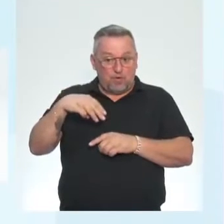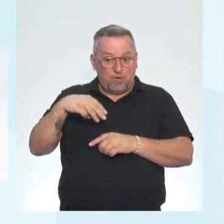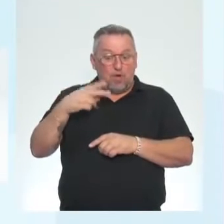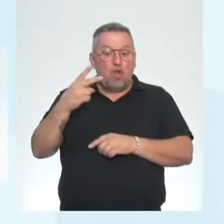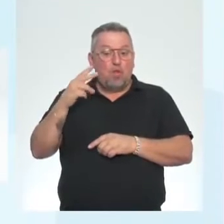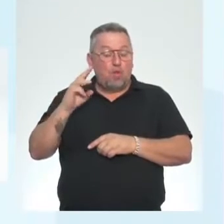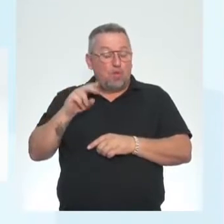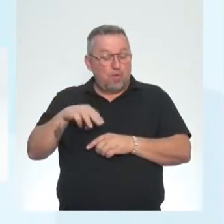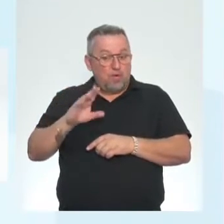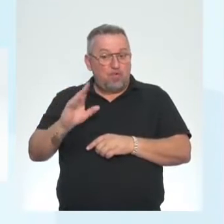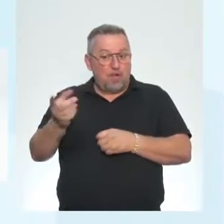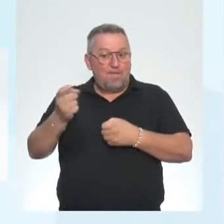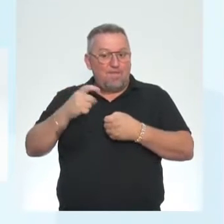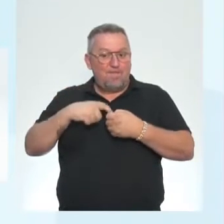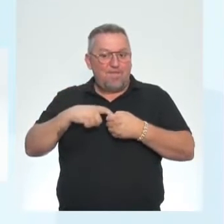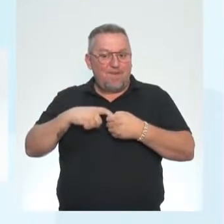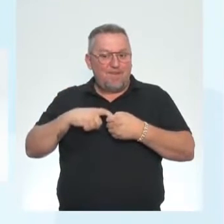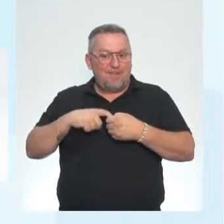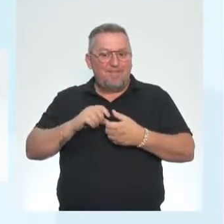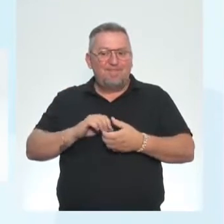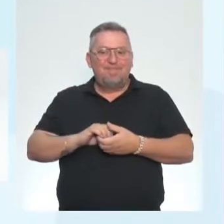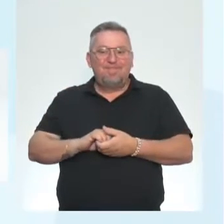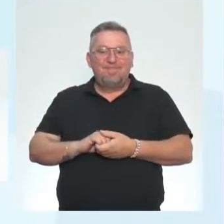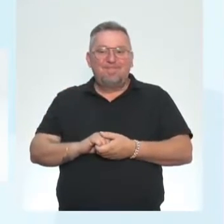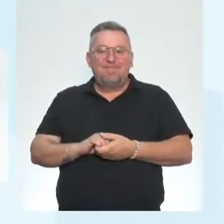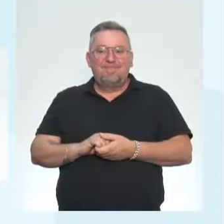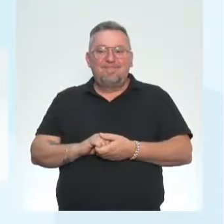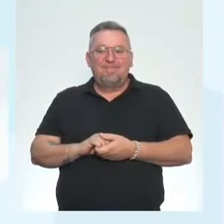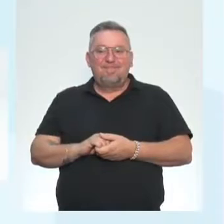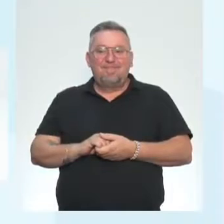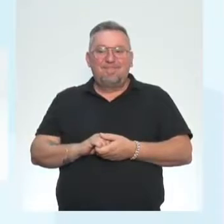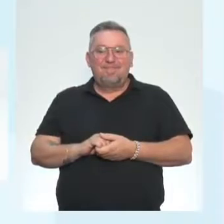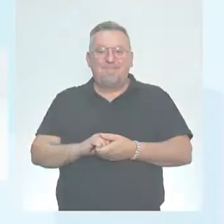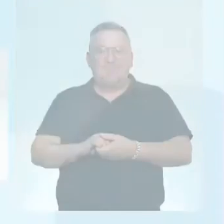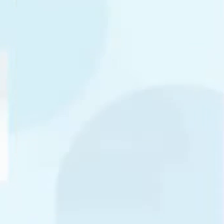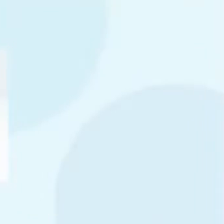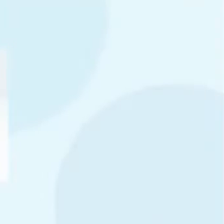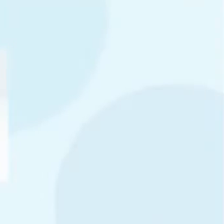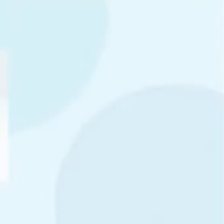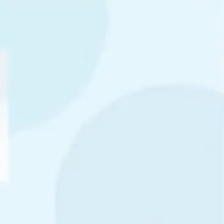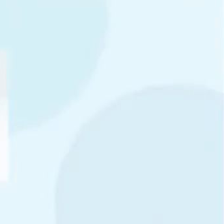2 minutinhos e a gente já retorna aí. Tá? Até já.